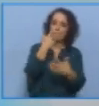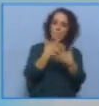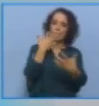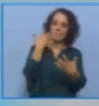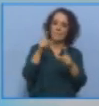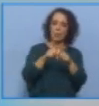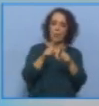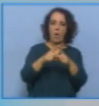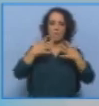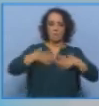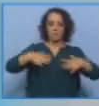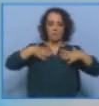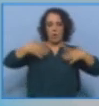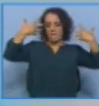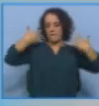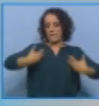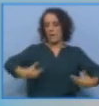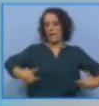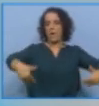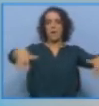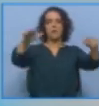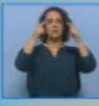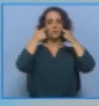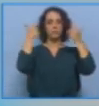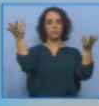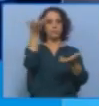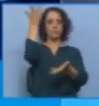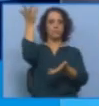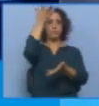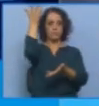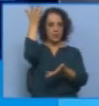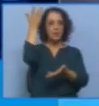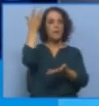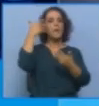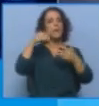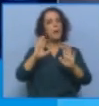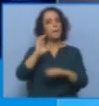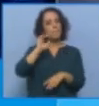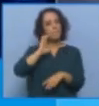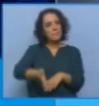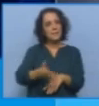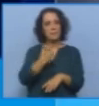longas vestes, da suntuosidade. Há que